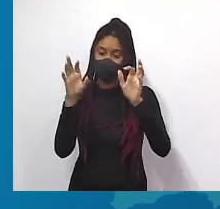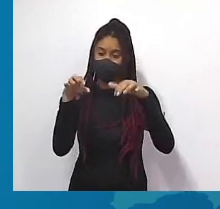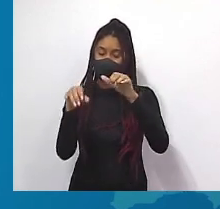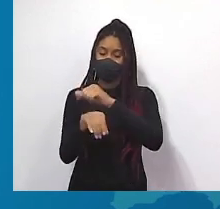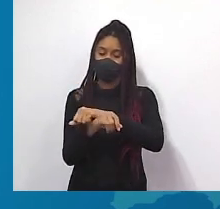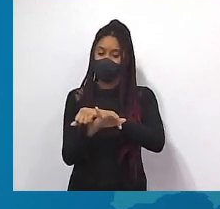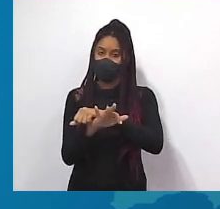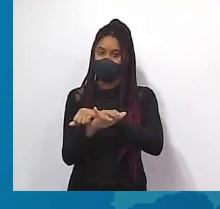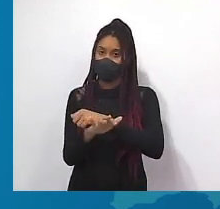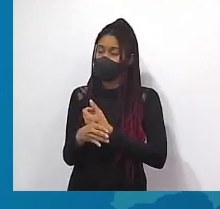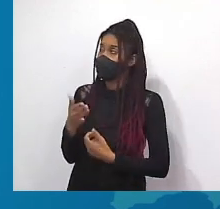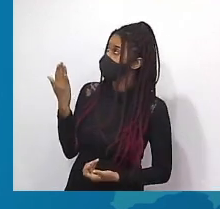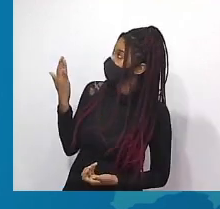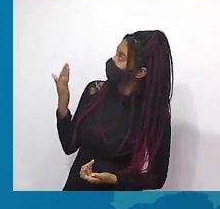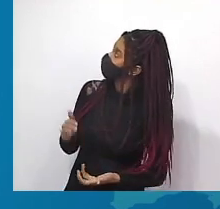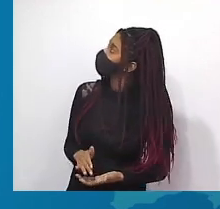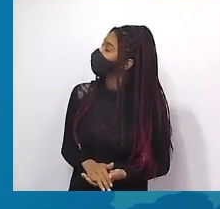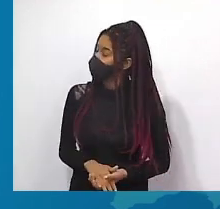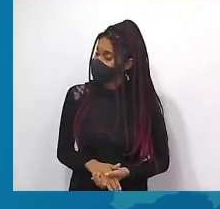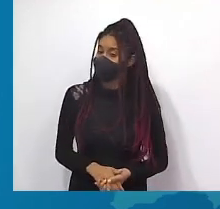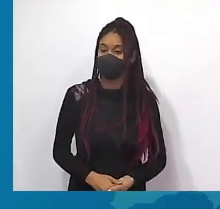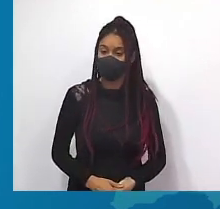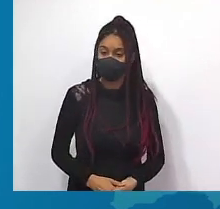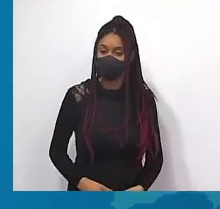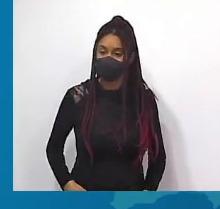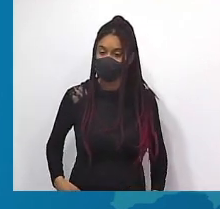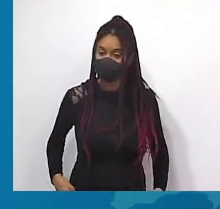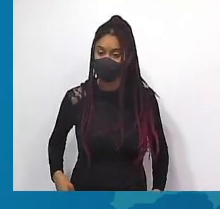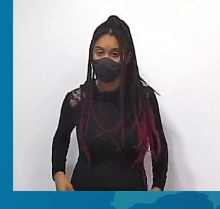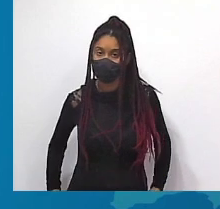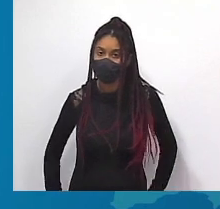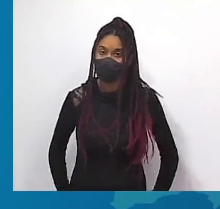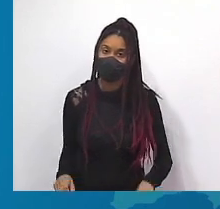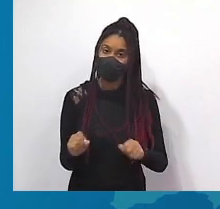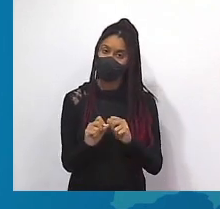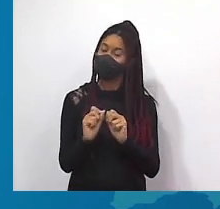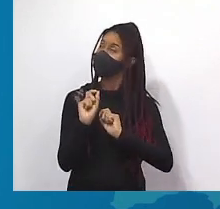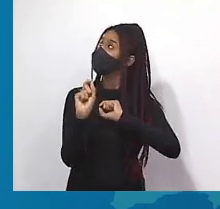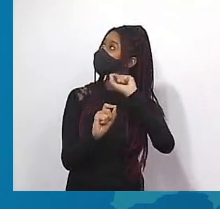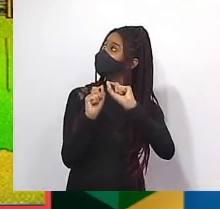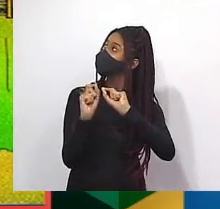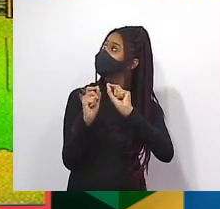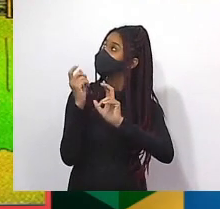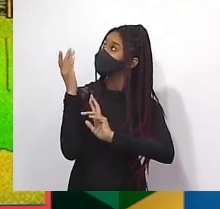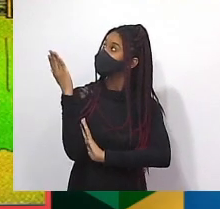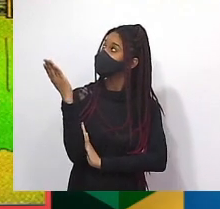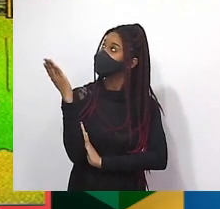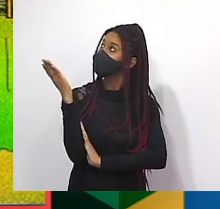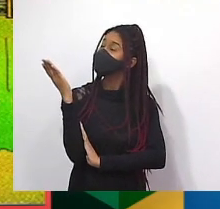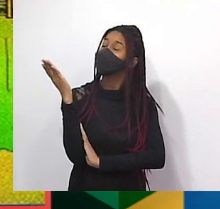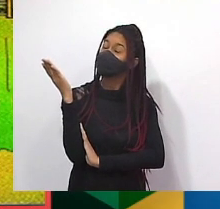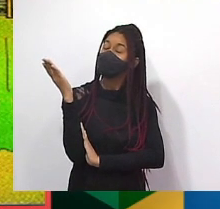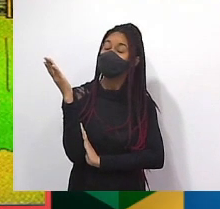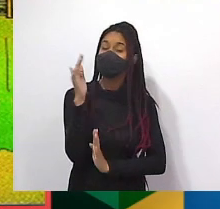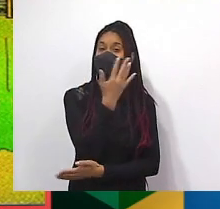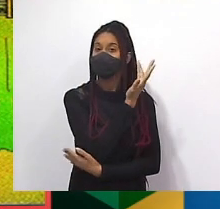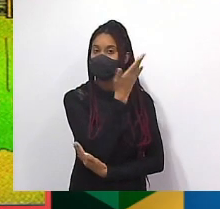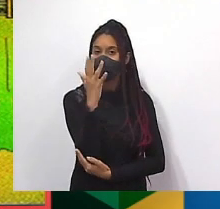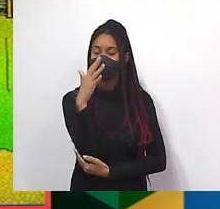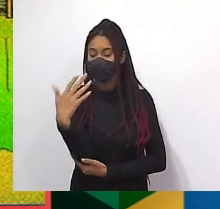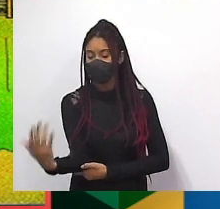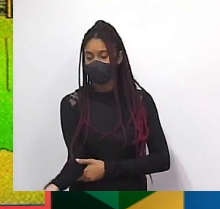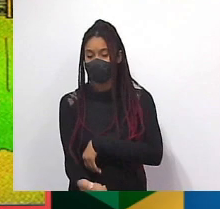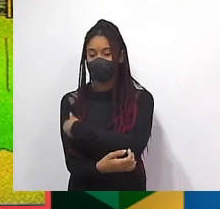de ácido, né? Então, essa chuva provoca efeitos como vai desmatar, né, vegetação própria,